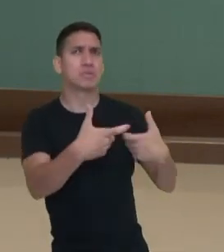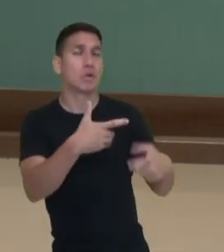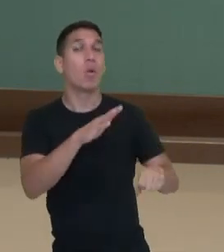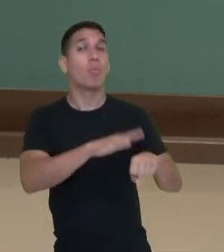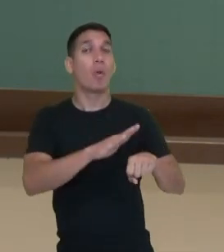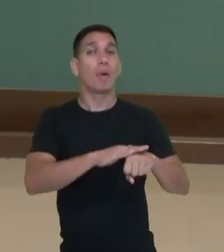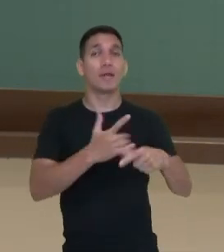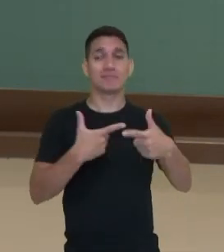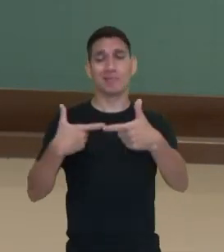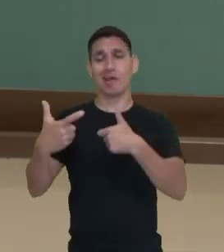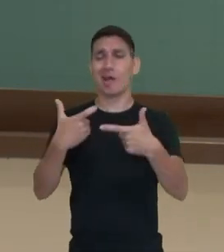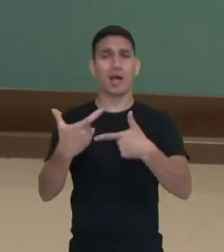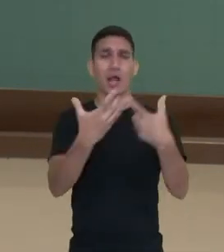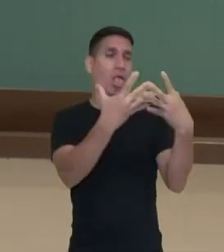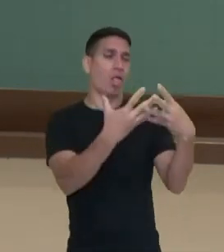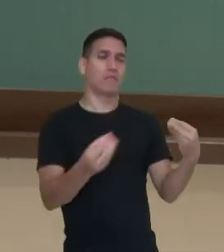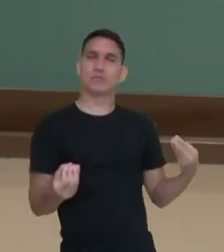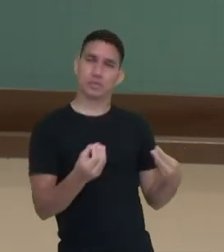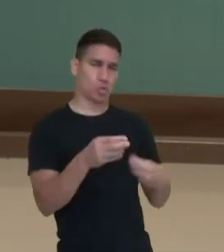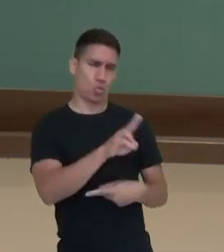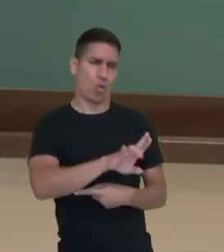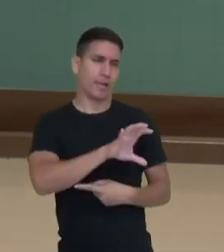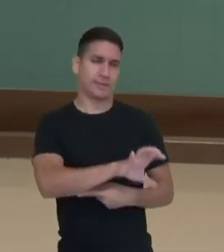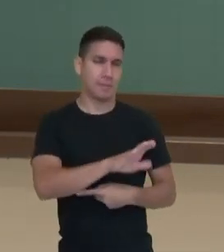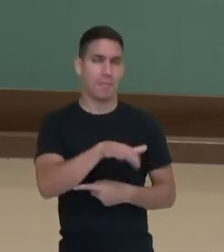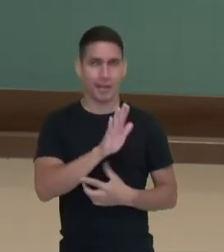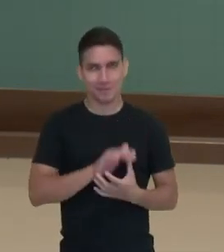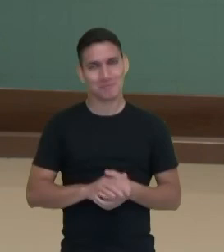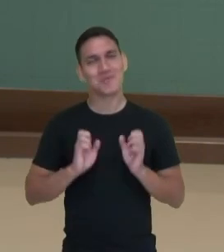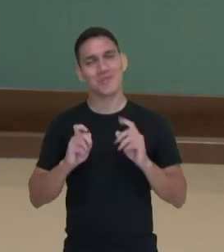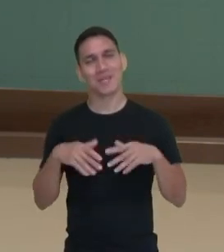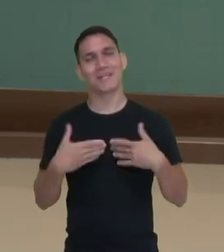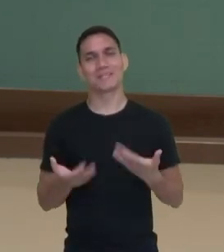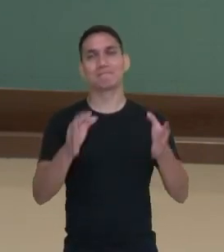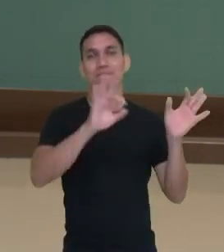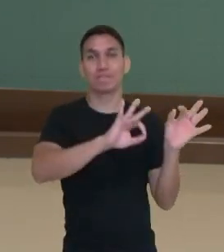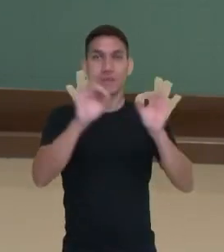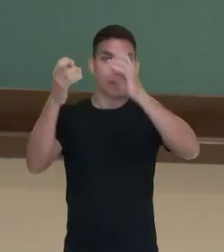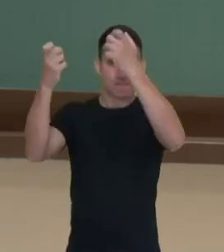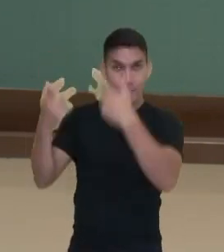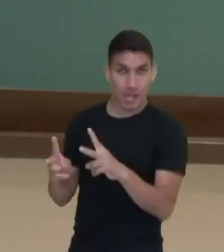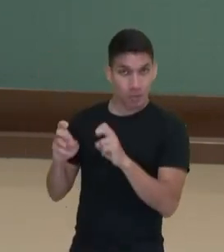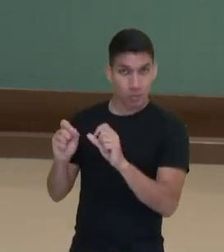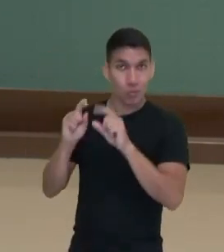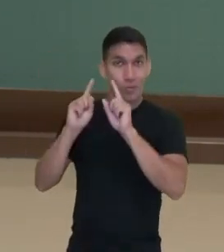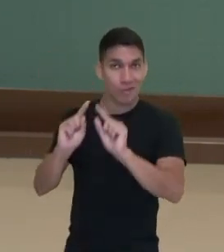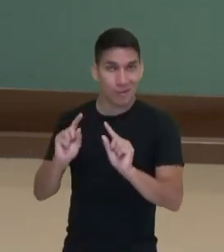isso caiu um pouquinho em desuso. Muito bem, pessoal. Nesse vídeo, então,